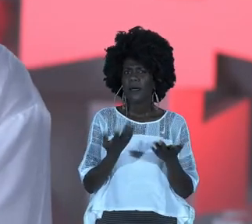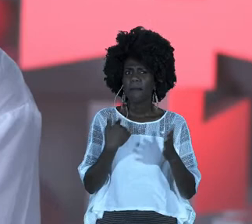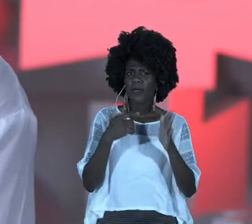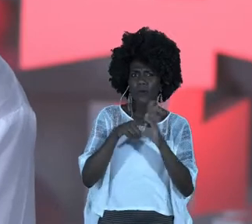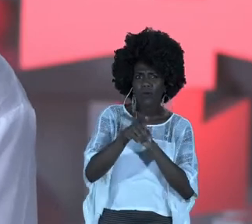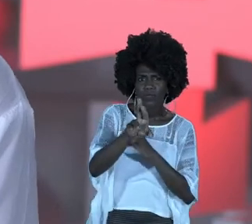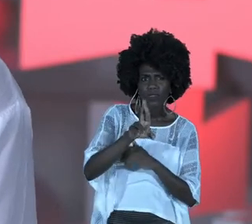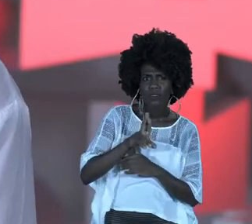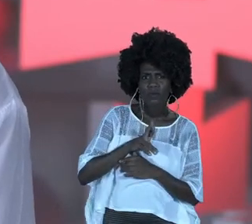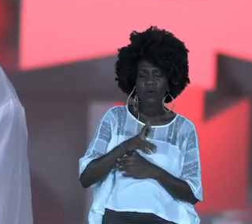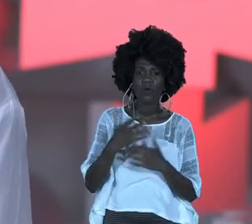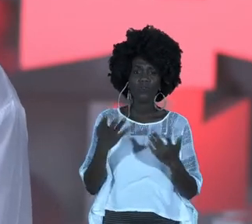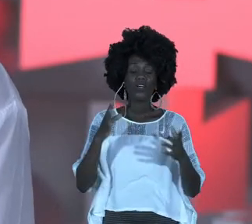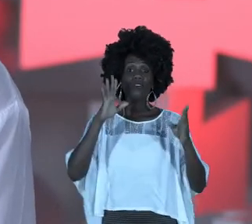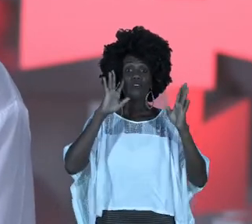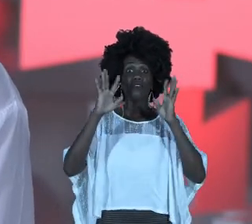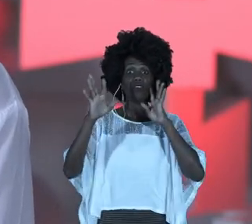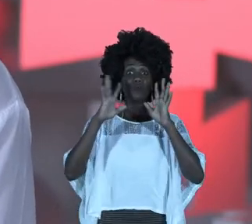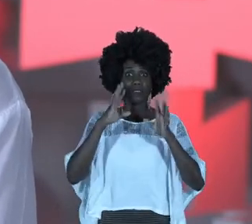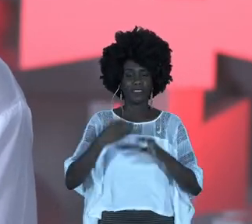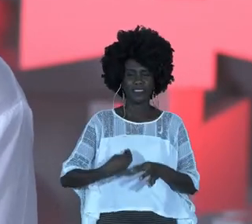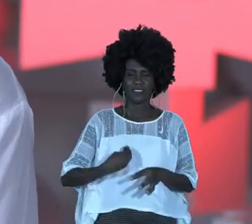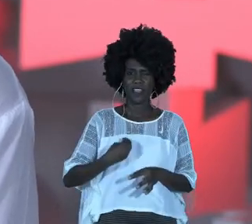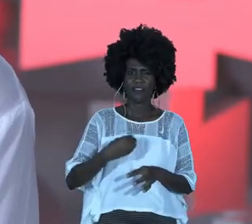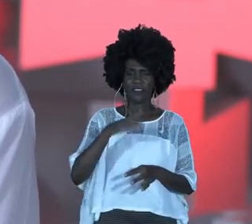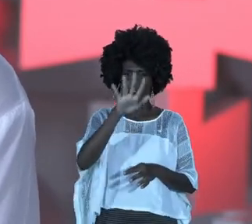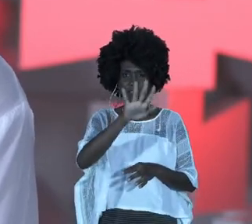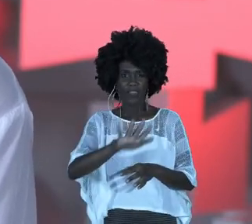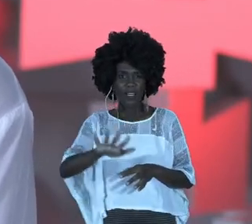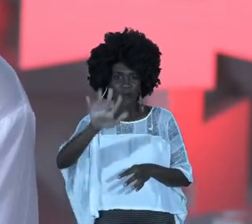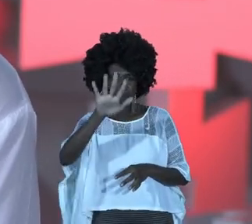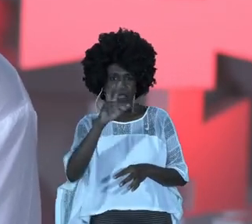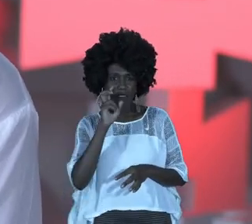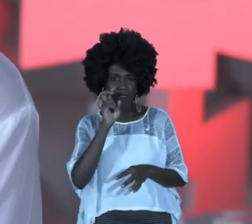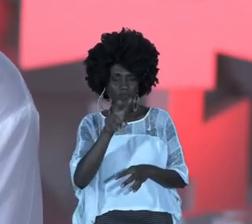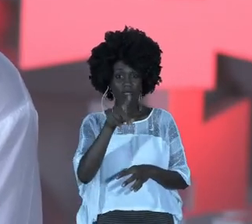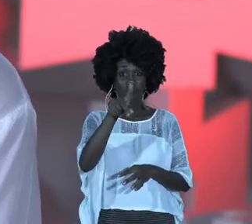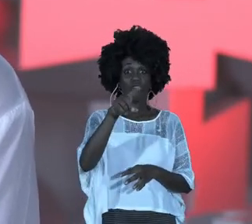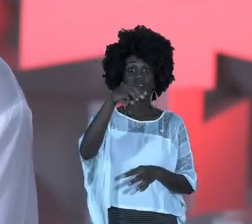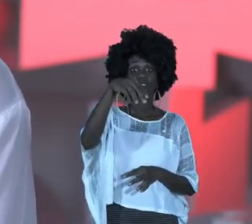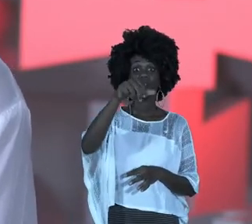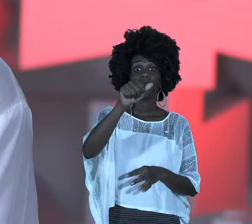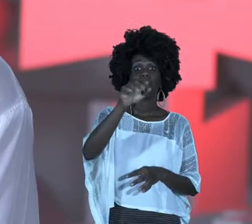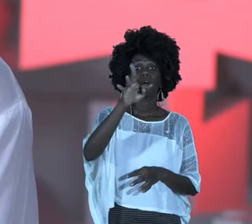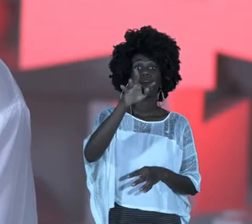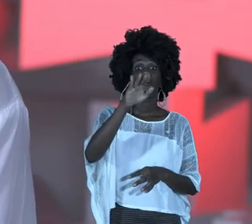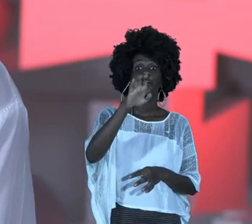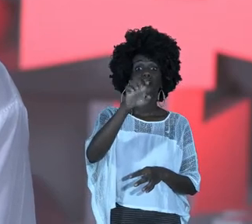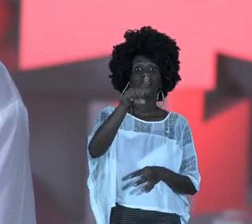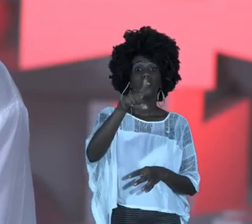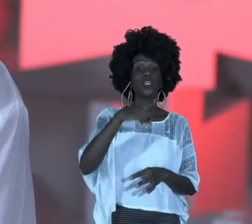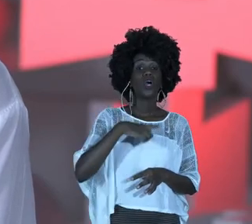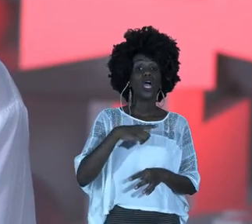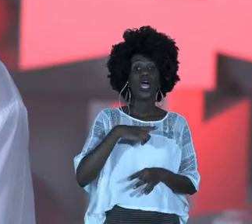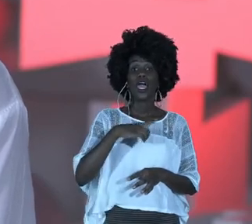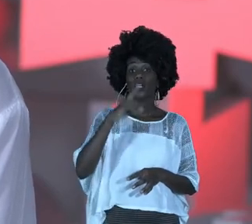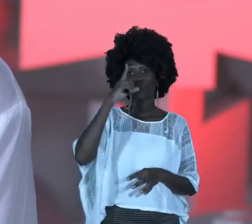bate-volta, mas vou imaginar que ele existe. Então, a gente vê Matisse retratar uma cena